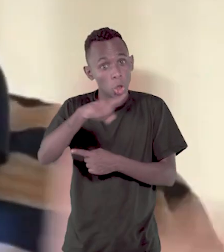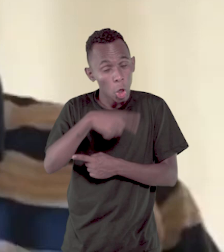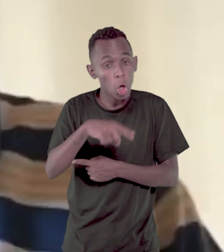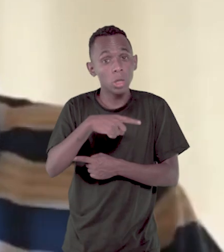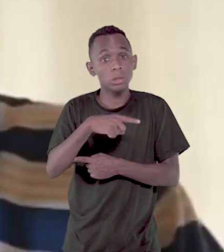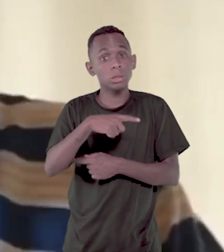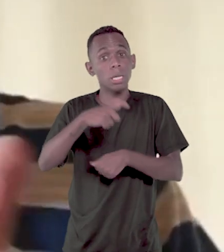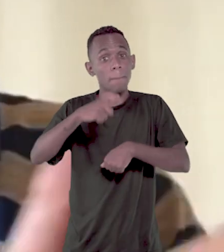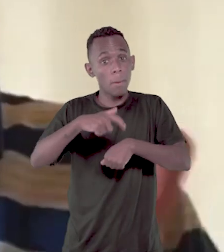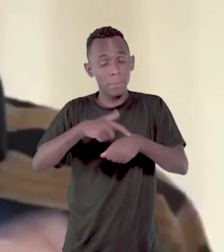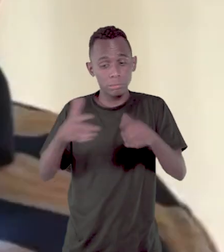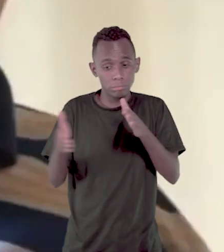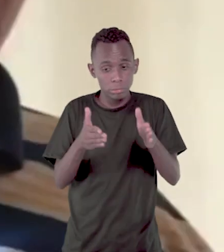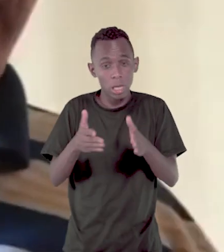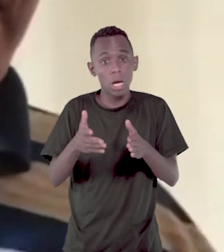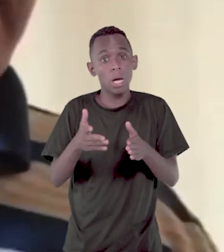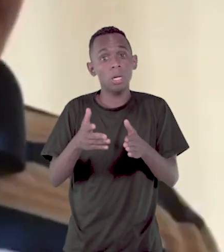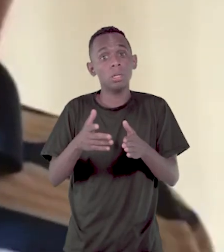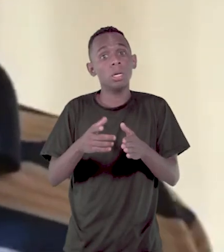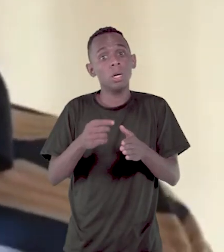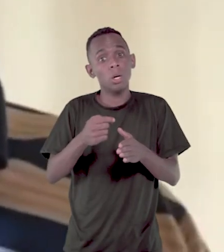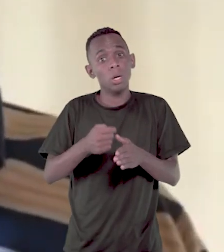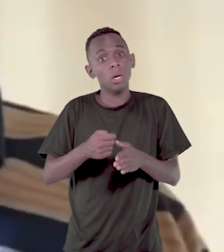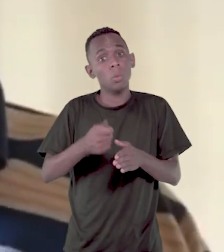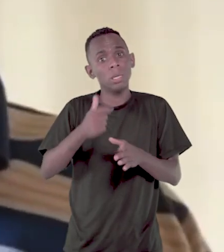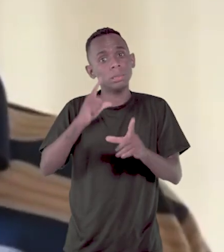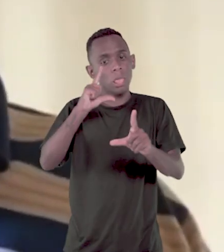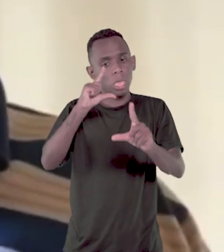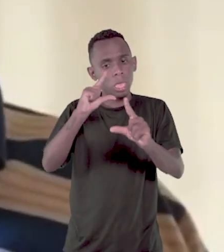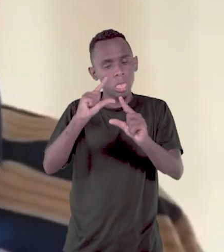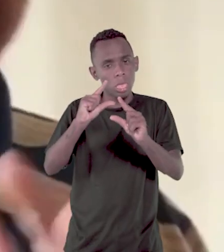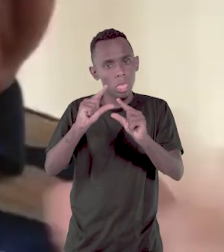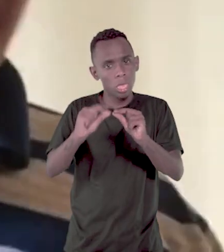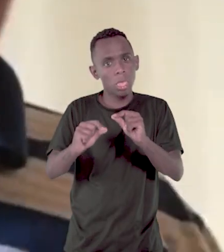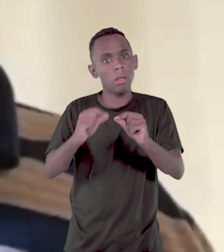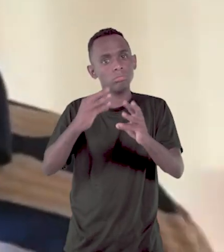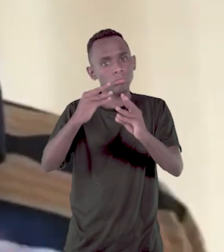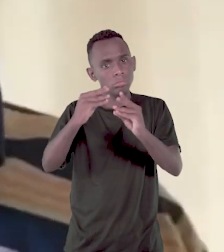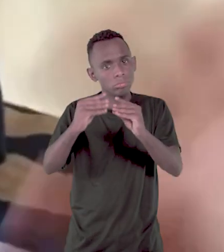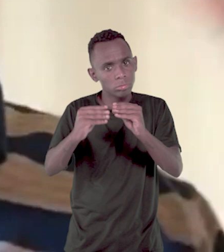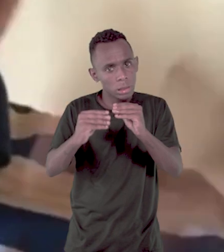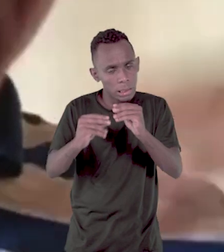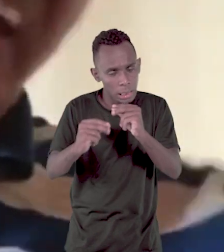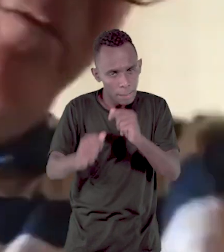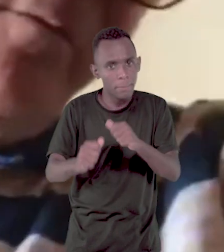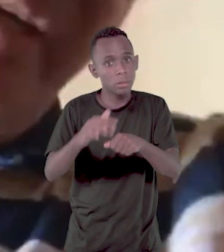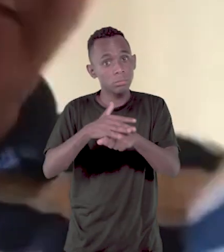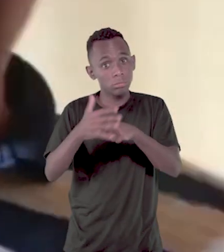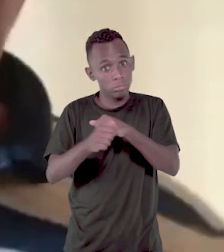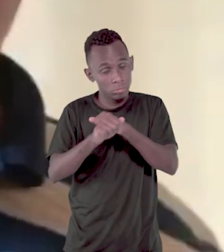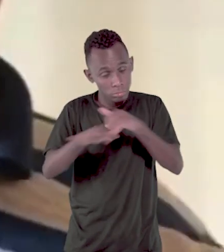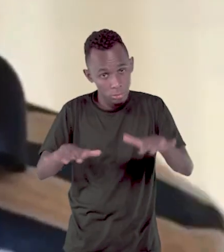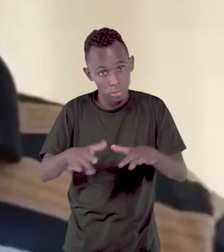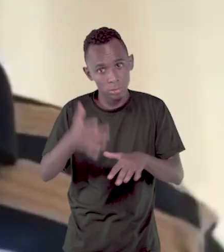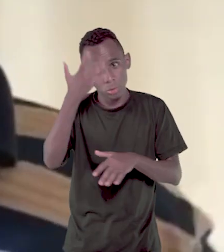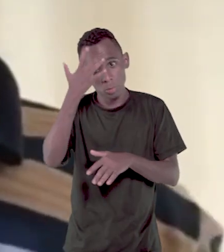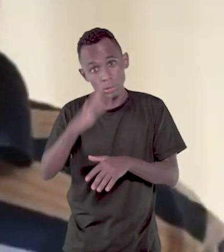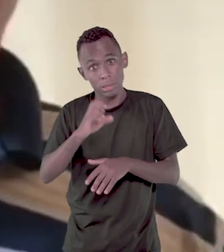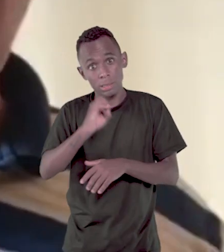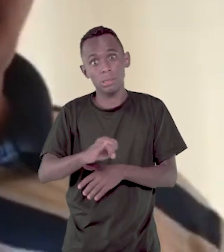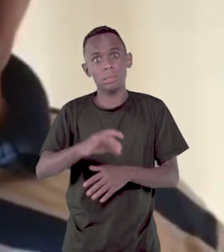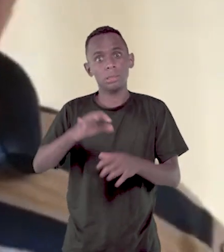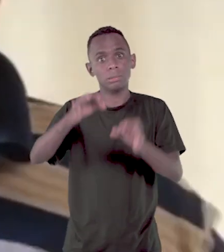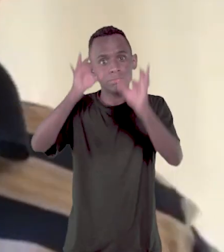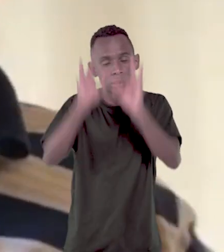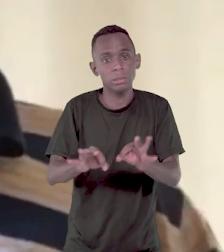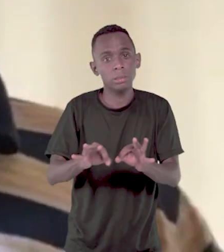Nós estamos neste momento de alguma maneira saindo, né, da pandemia. Né, não sei, ainda não dá para